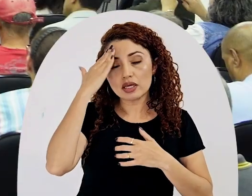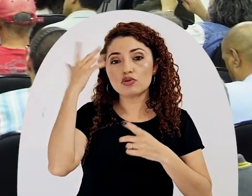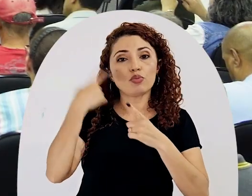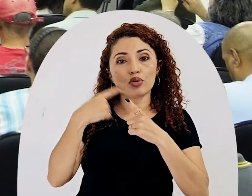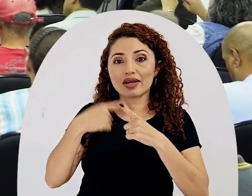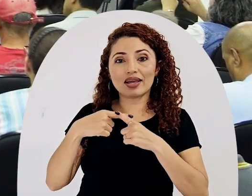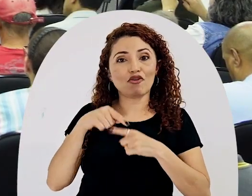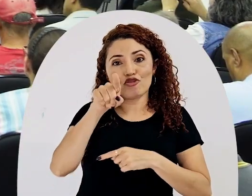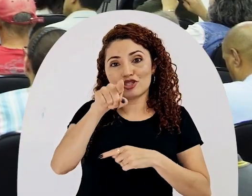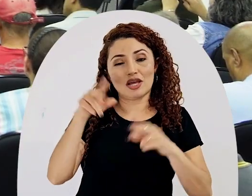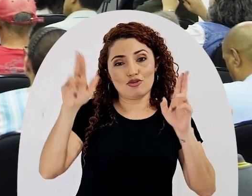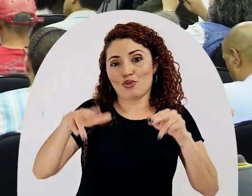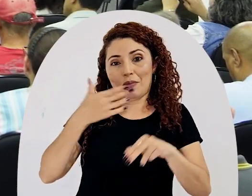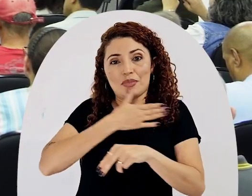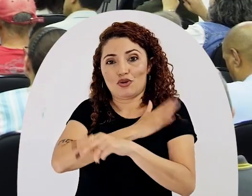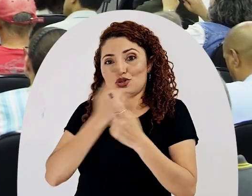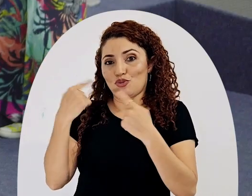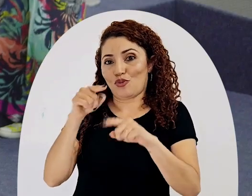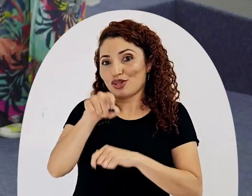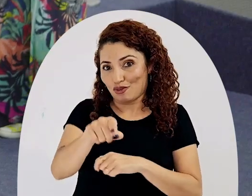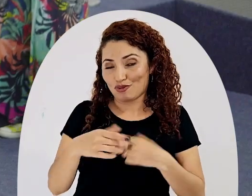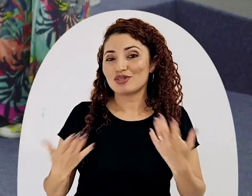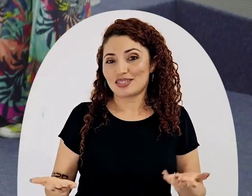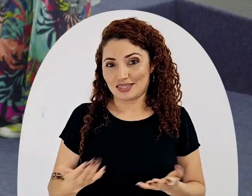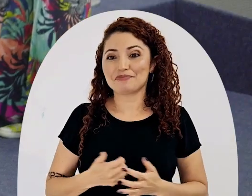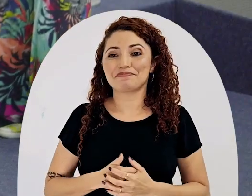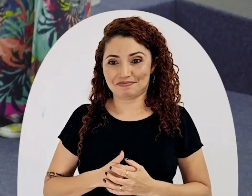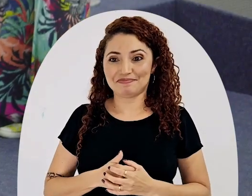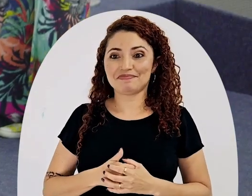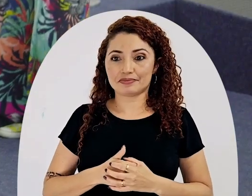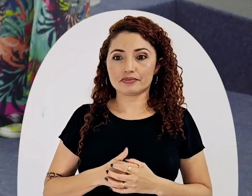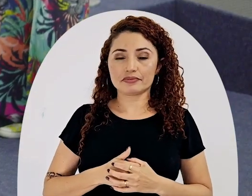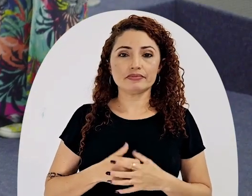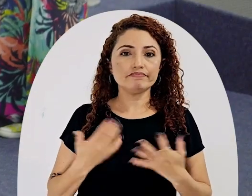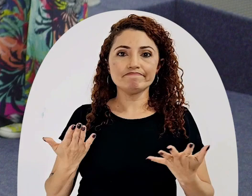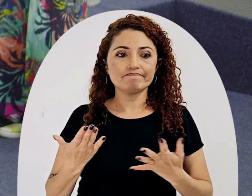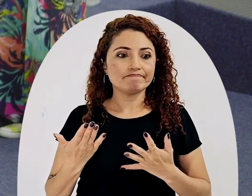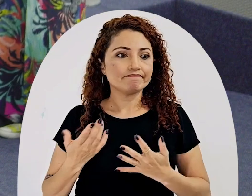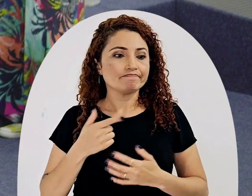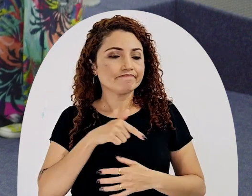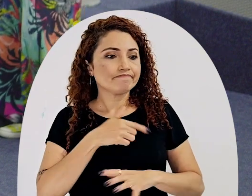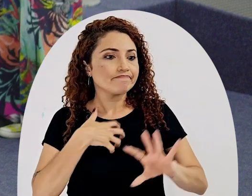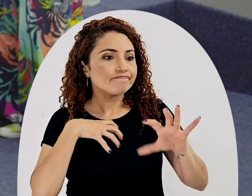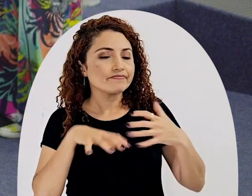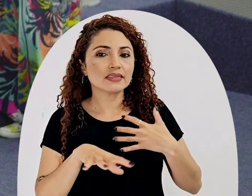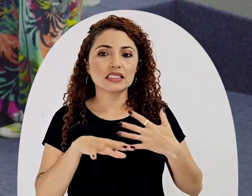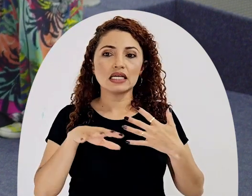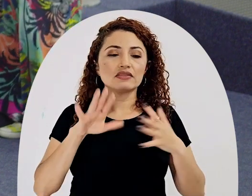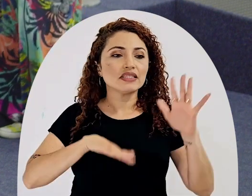Porque, assim, por mais que eu não me sinta, né, nesse lugar e de representatividade